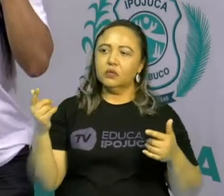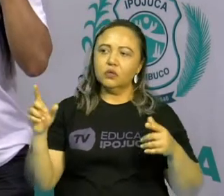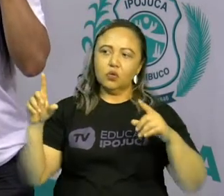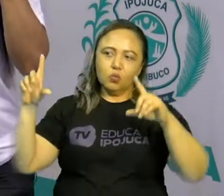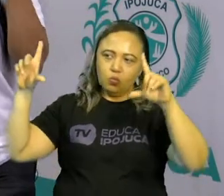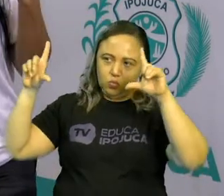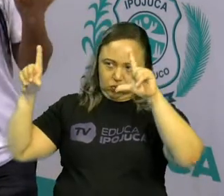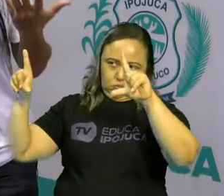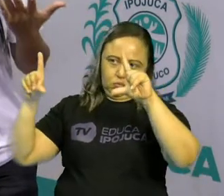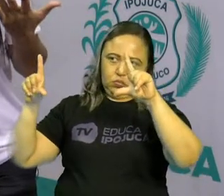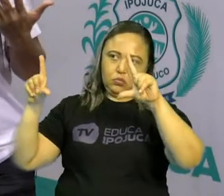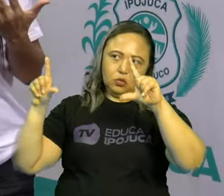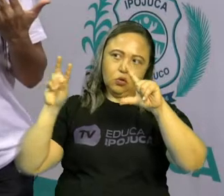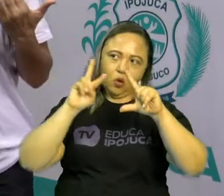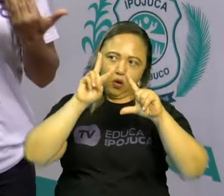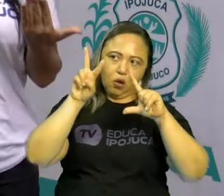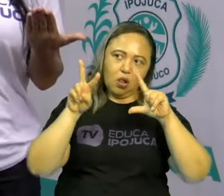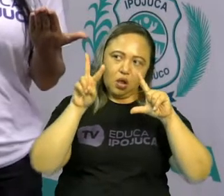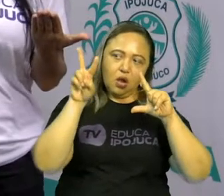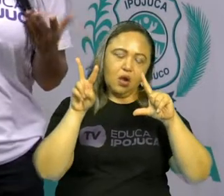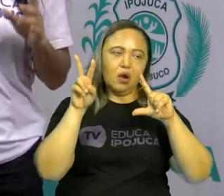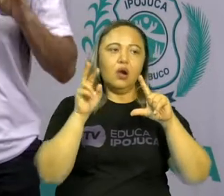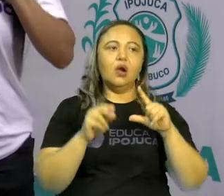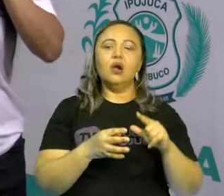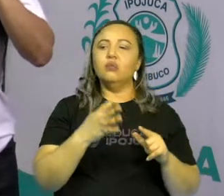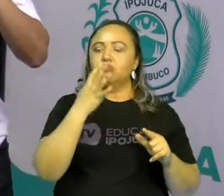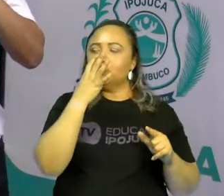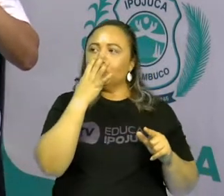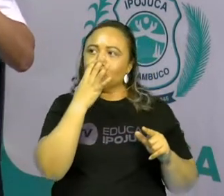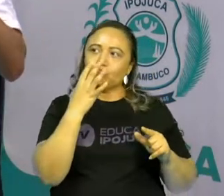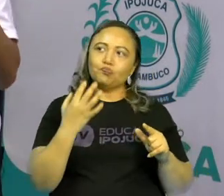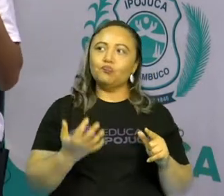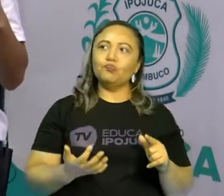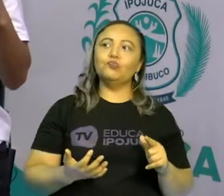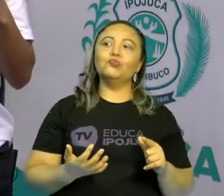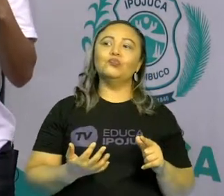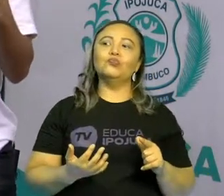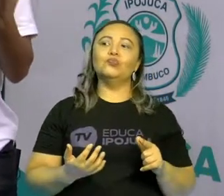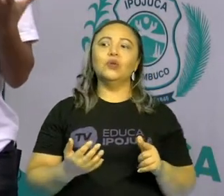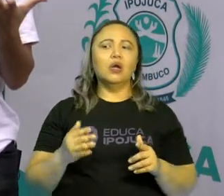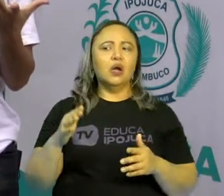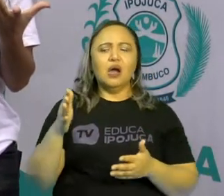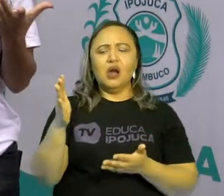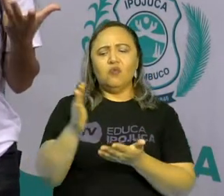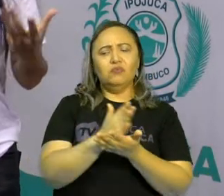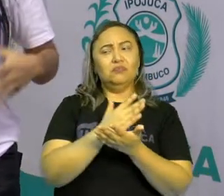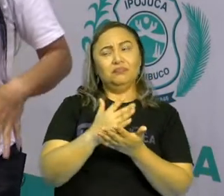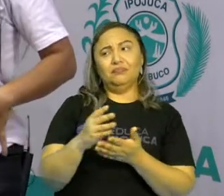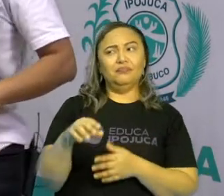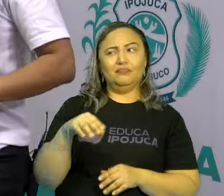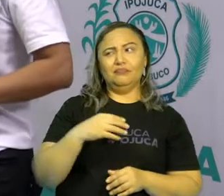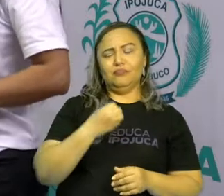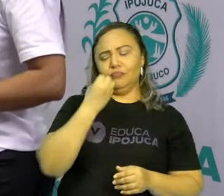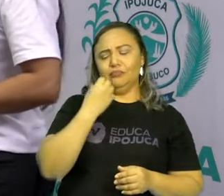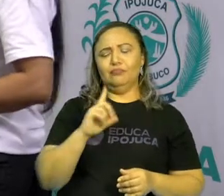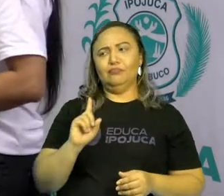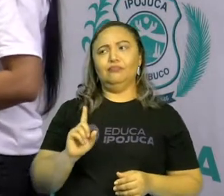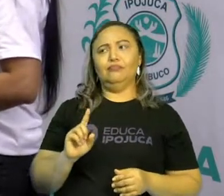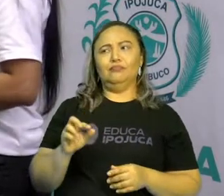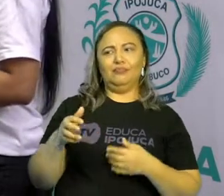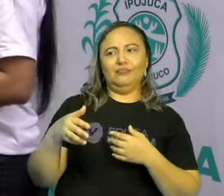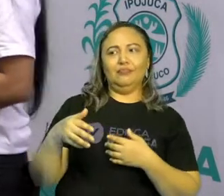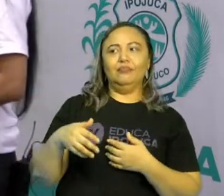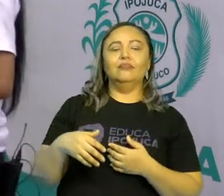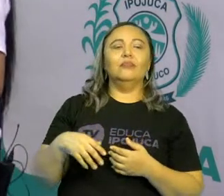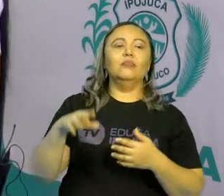elas pintura a gente imagina se for novo para ela assim Encantado às vezes liga algumas não chama tanta atenção se a gente vir aqui